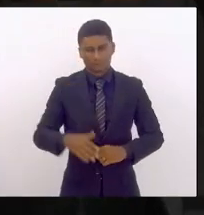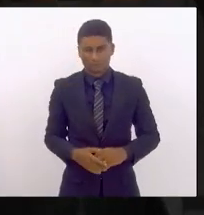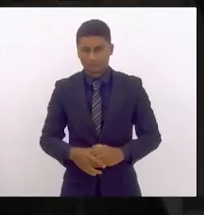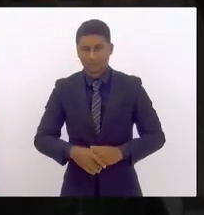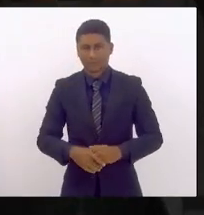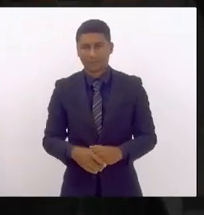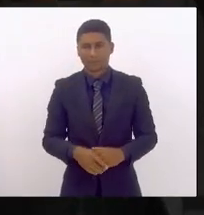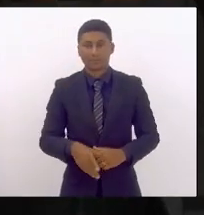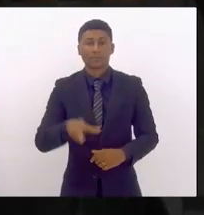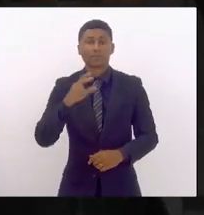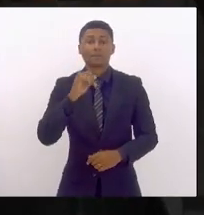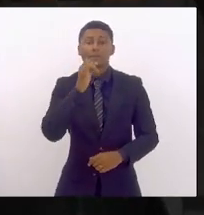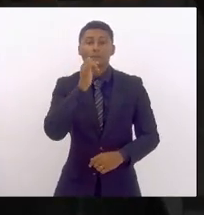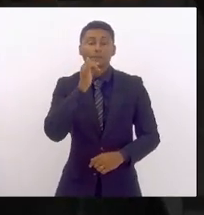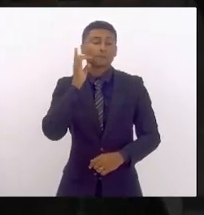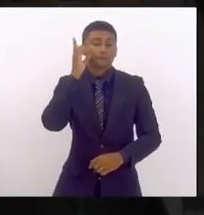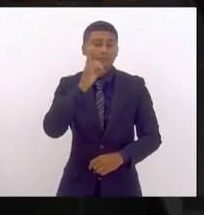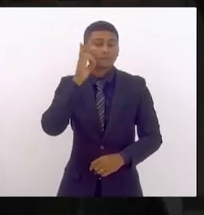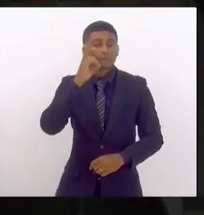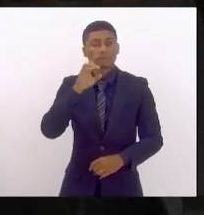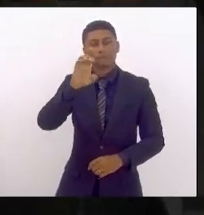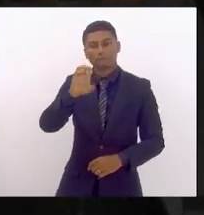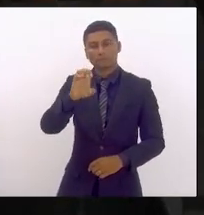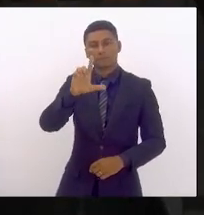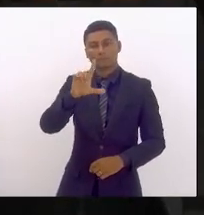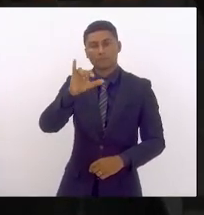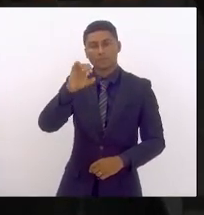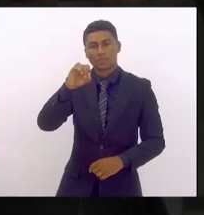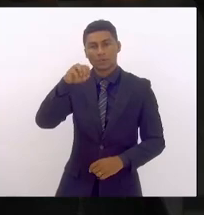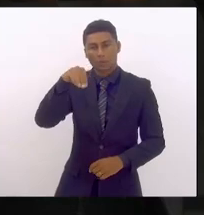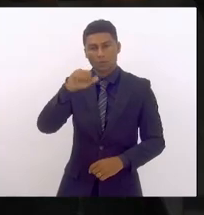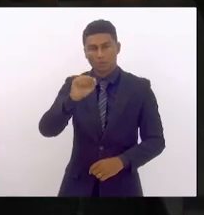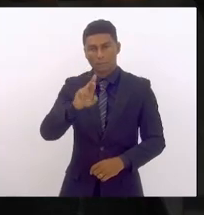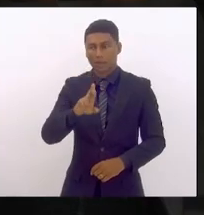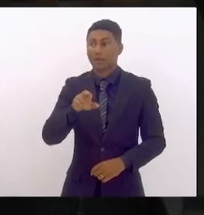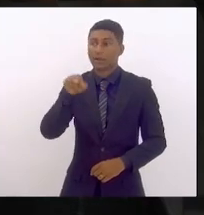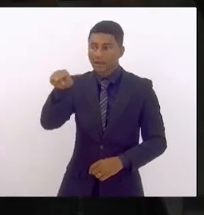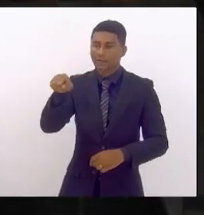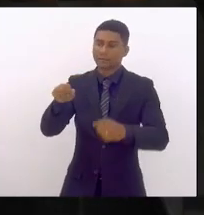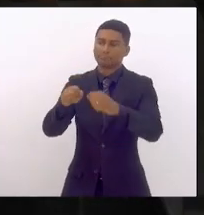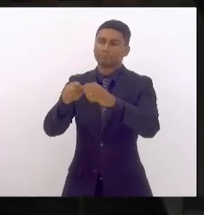que o deputado ele é o Marco ele fosse aposentado